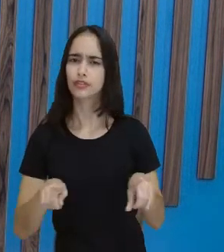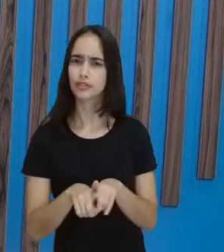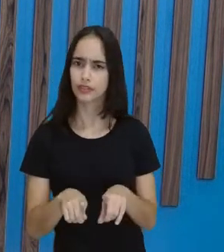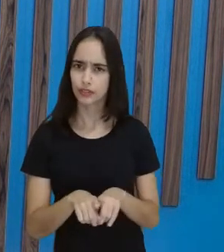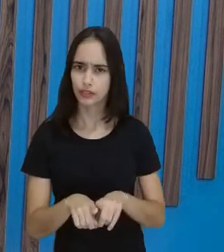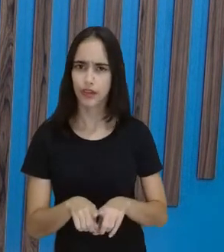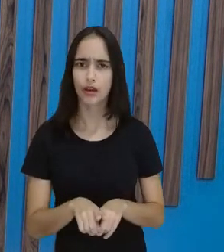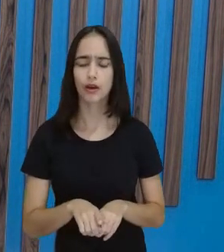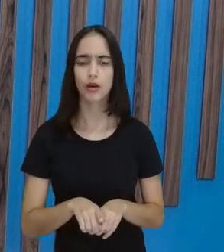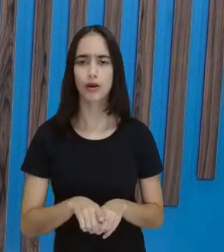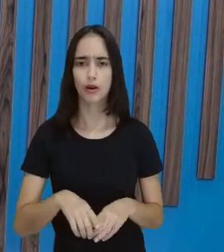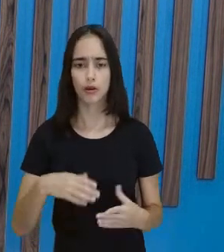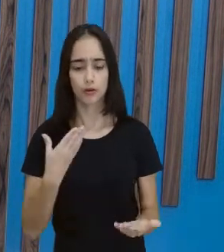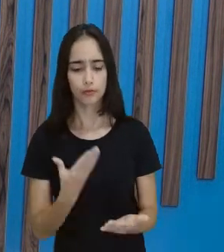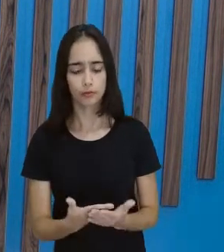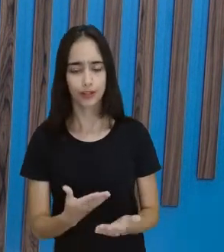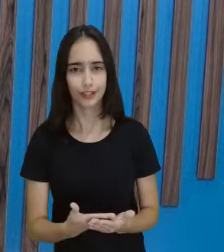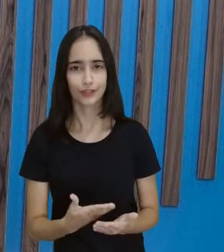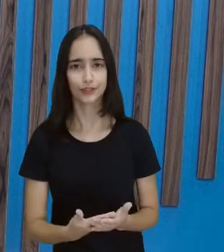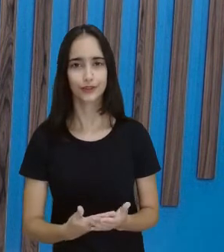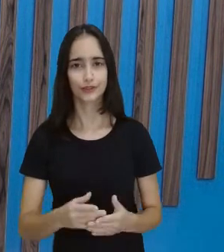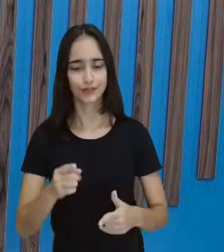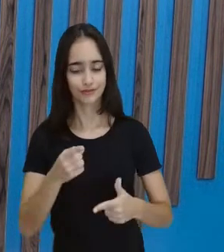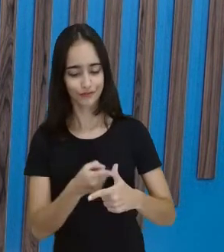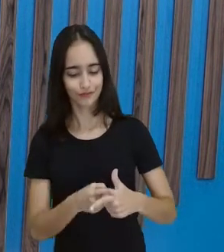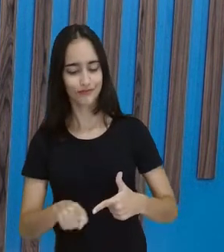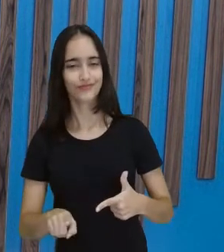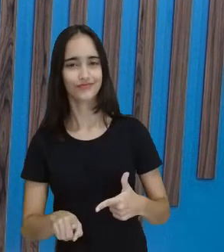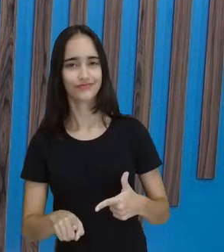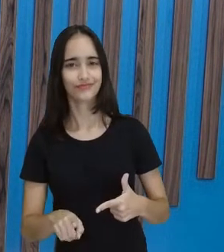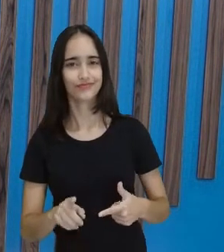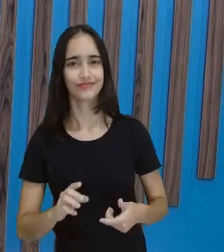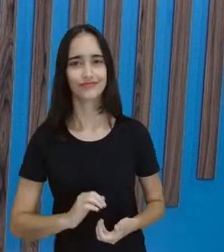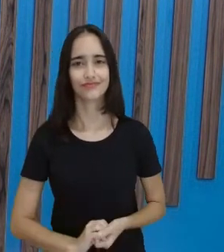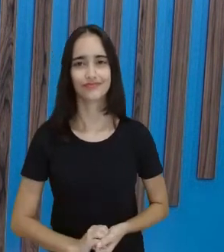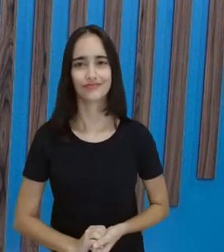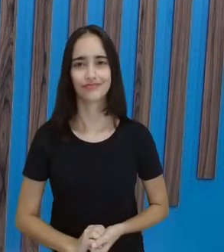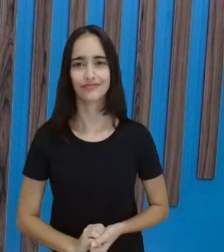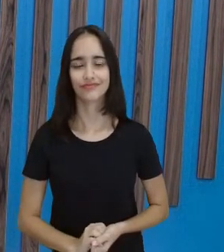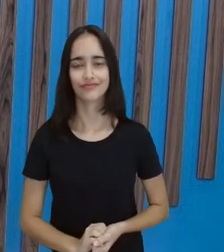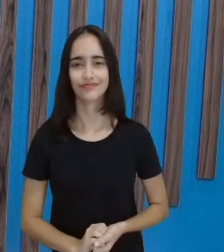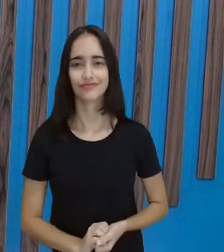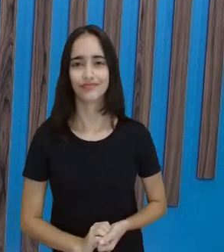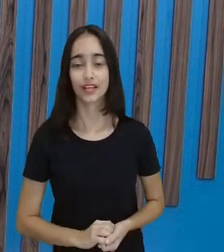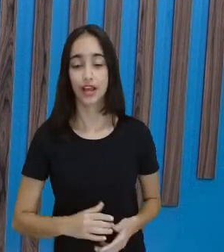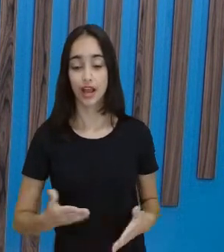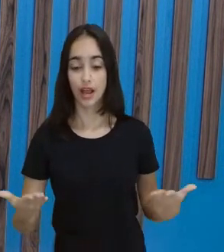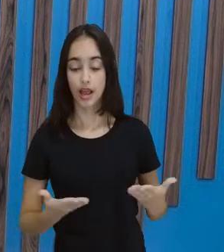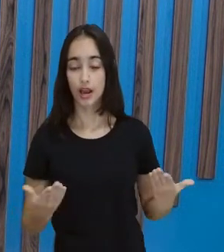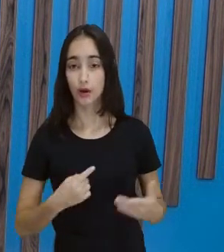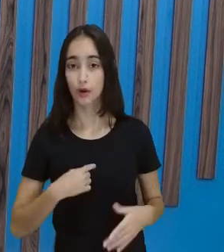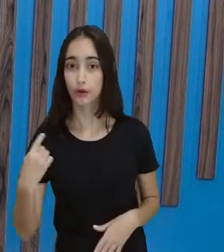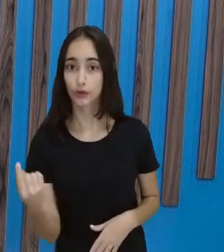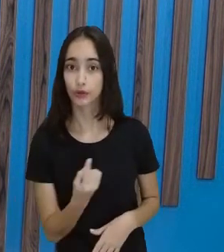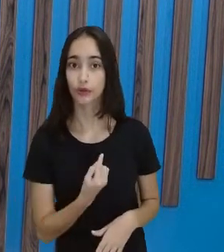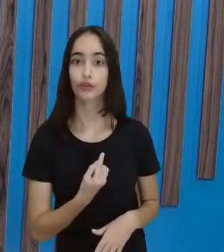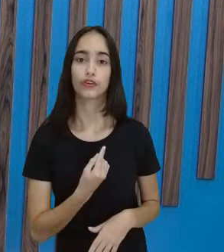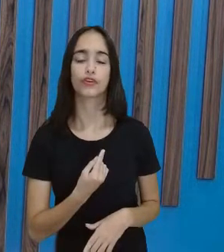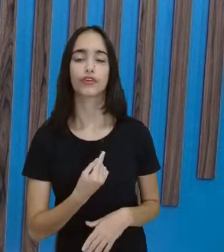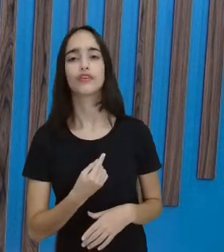o resultado, a gente pode fazer o inverso para tirar a prova. Então, agora a gente vai trabalhar um pouquinho com